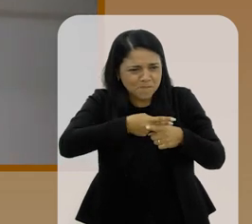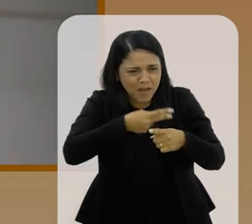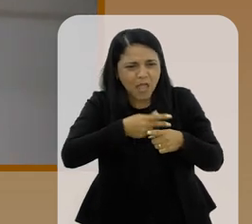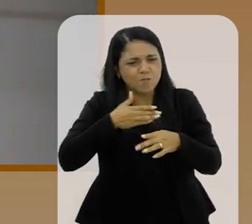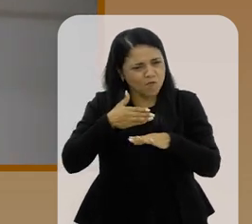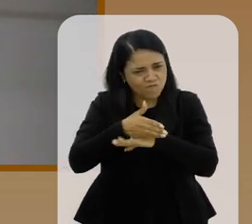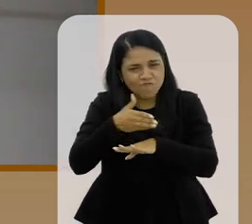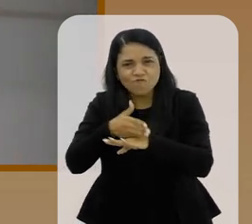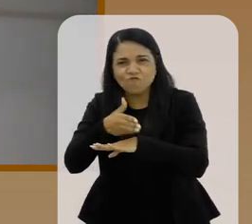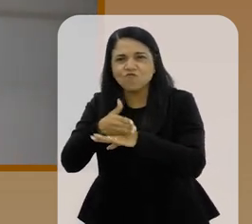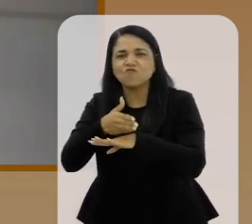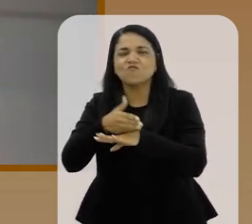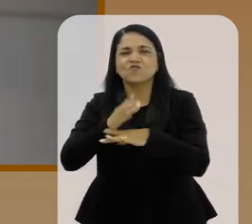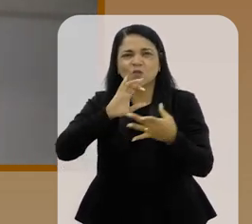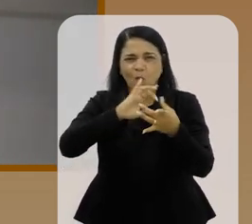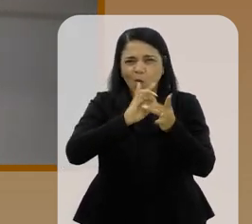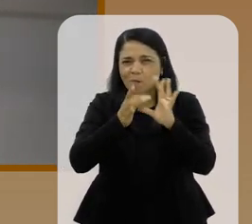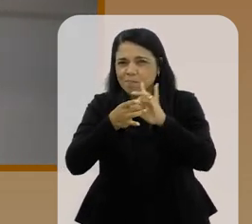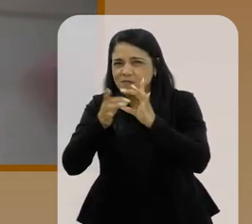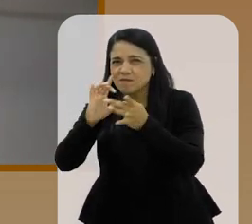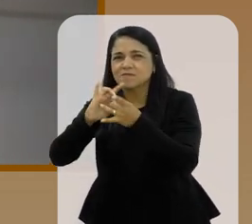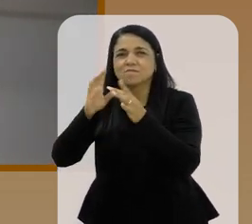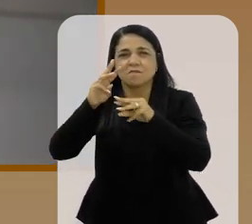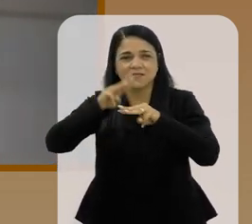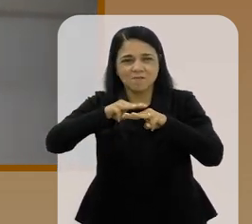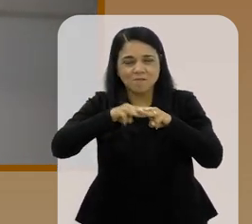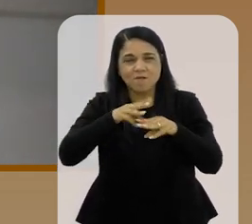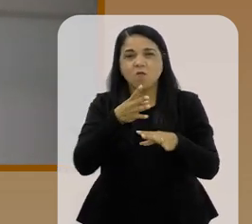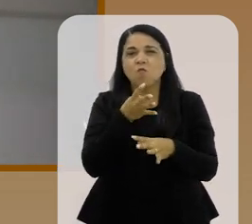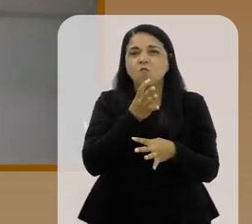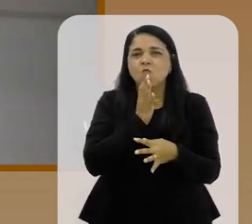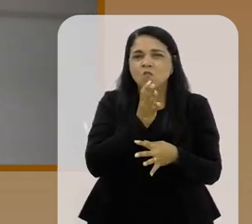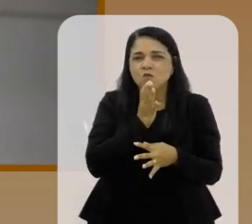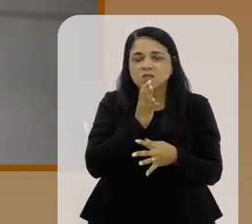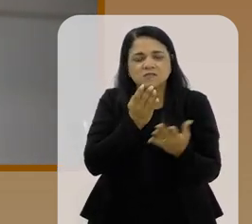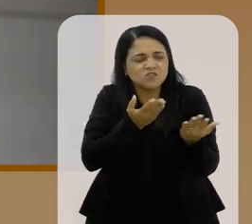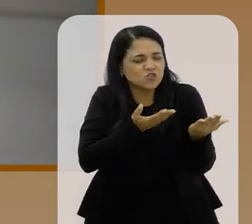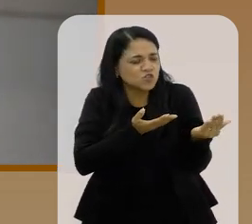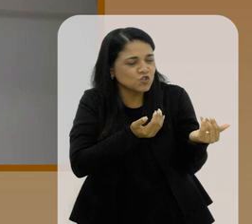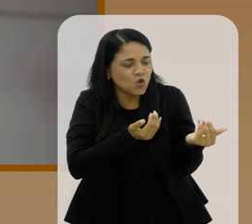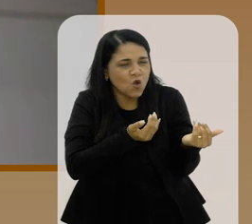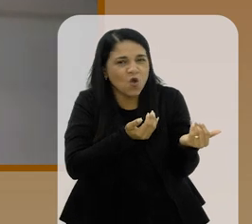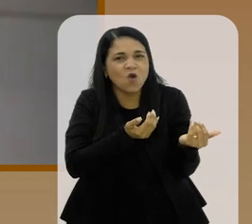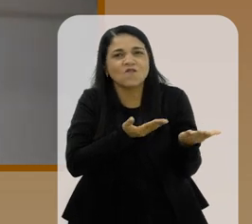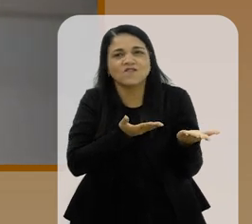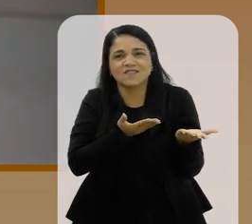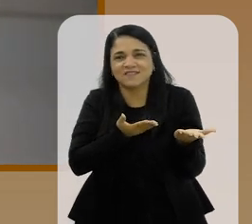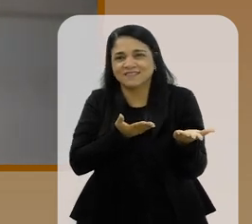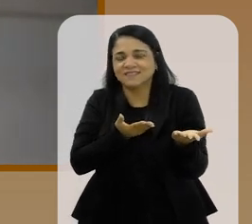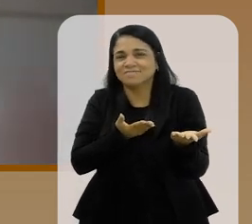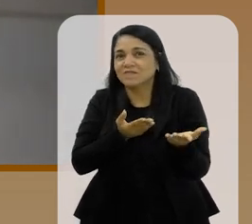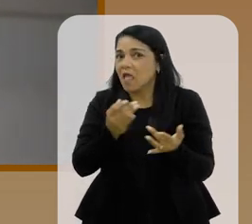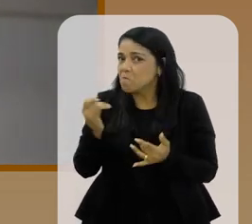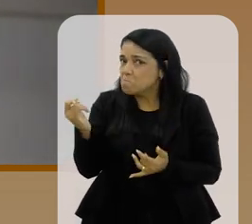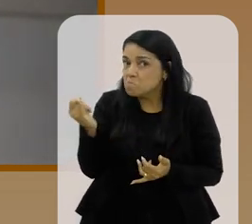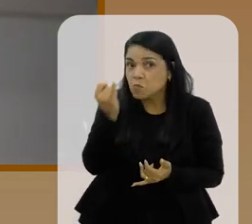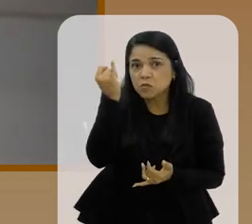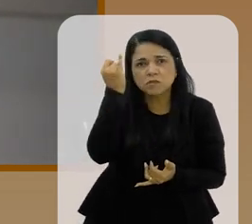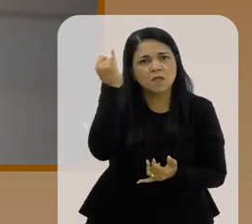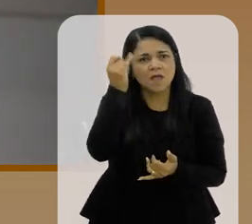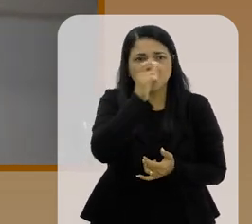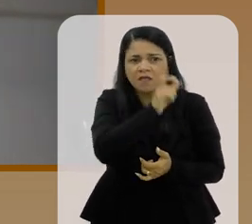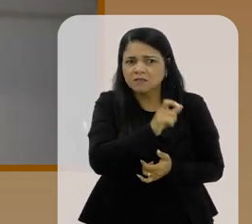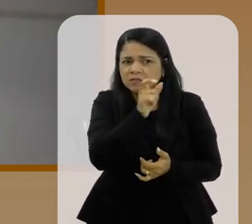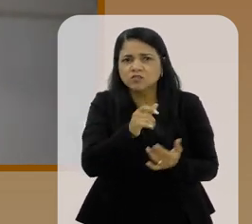fui em premiações de Olimpíada, da Olimpíada Brasileira de Matemática e conheci jovens nessa faixa, e para eles